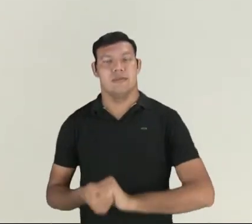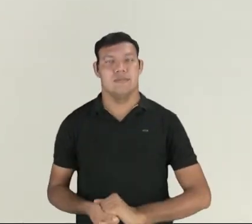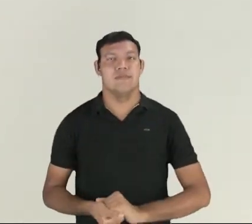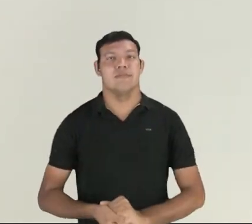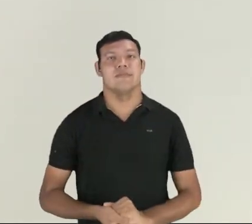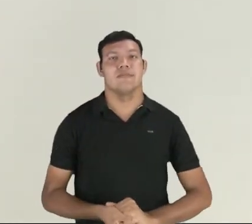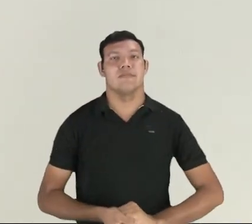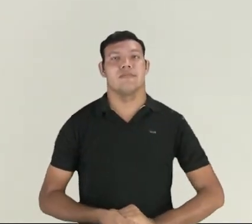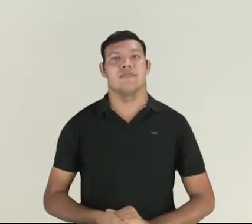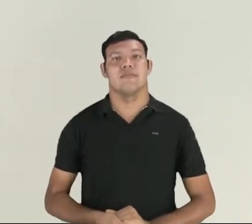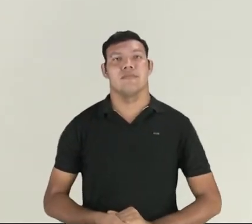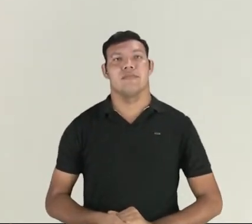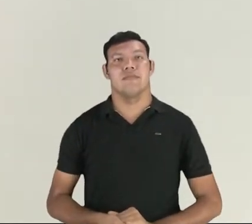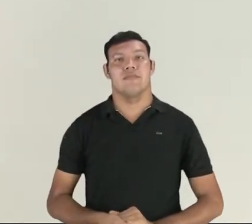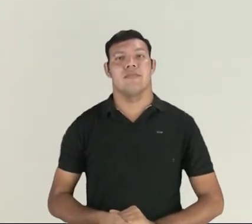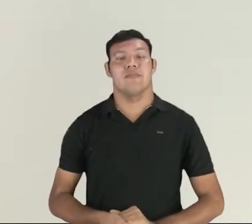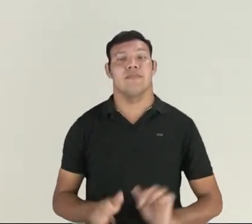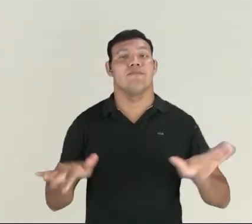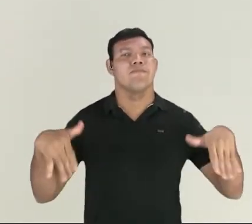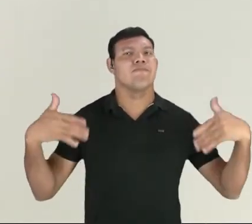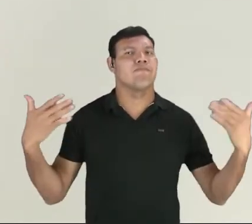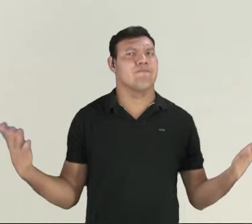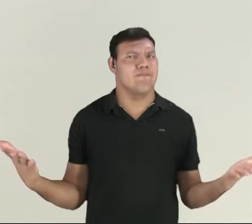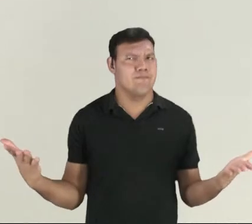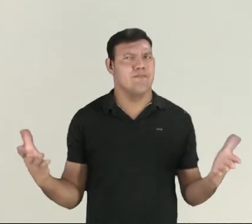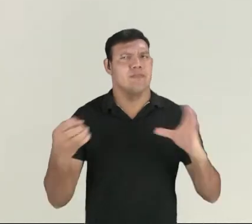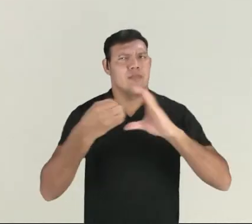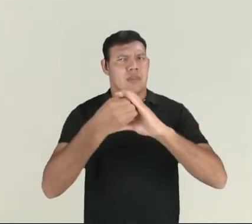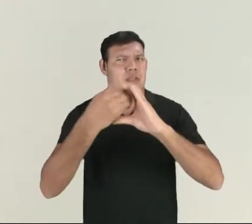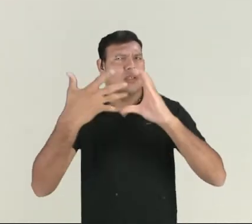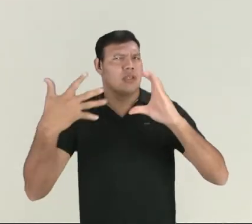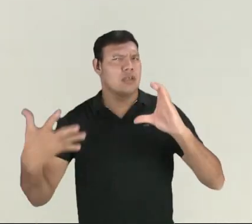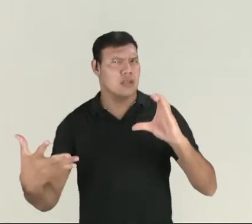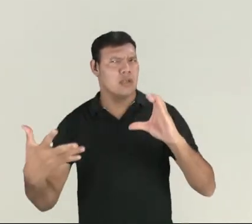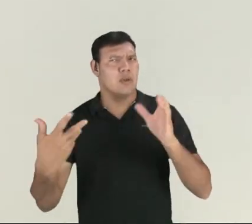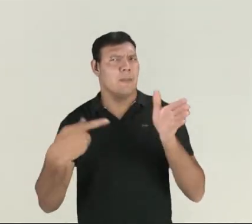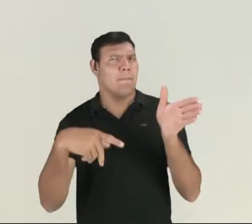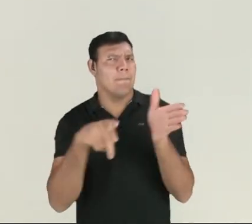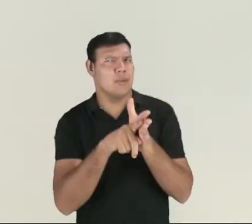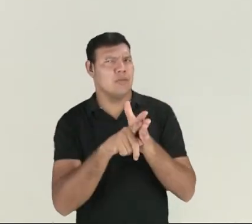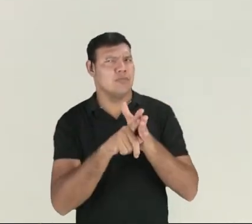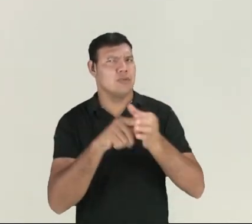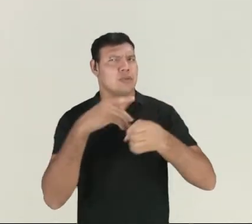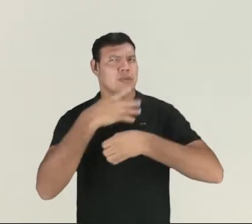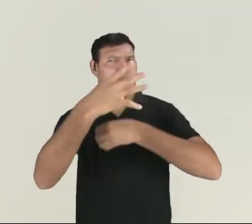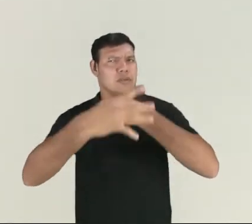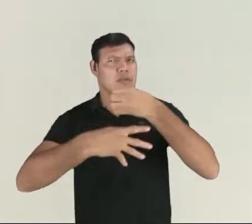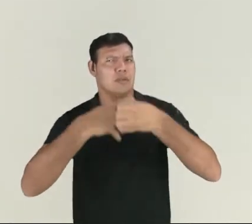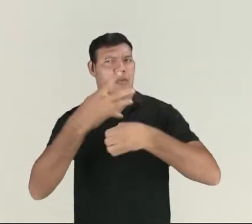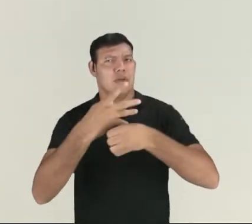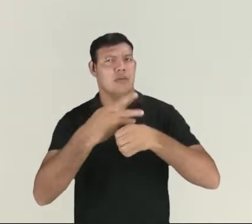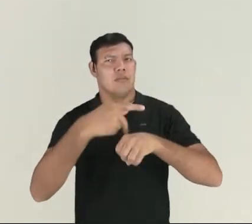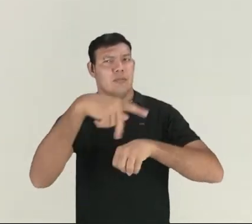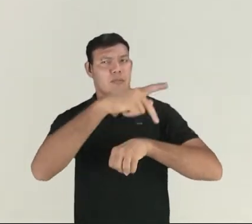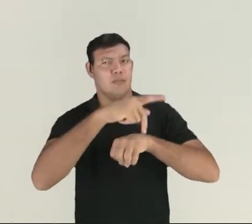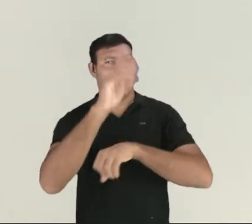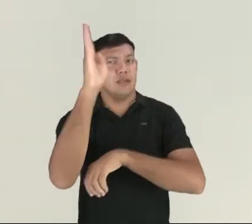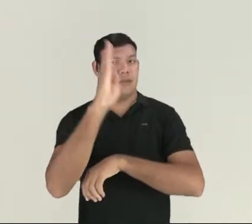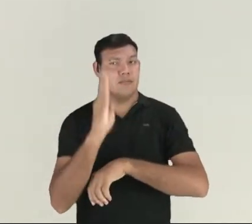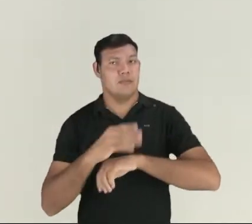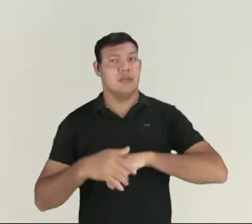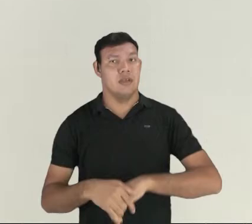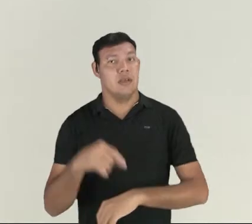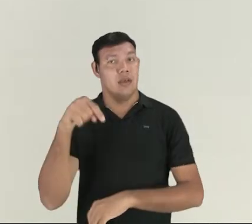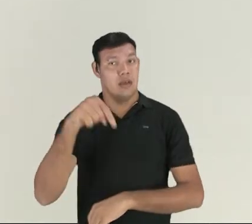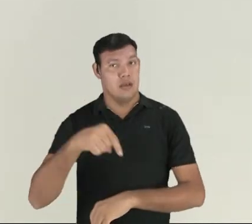todo. E aí, o que a gente tem de característica em relação às estações do ano no Brasil? No